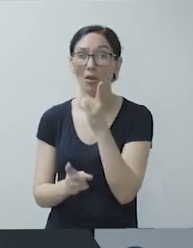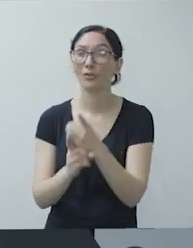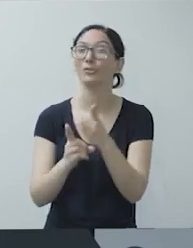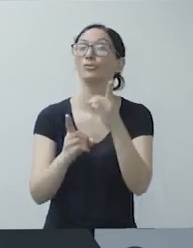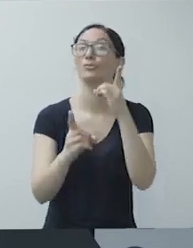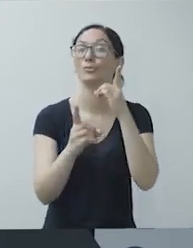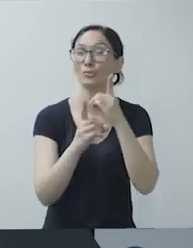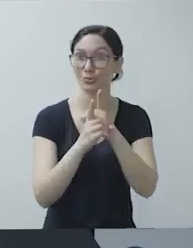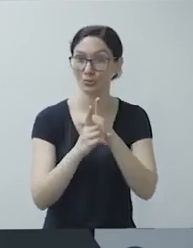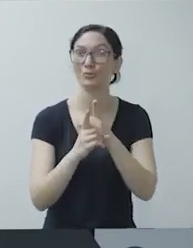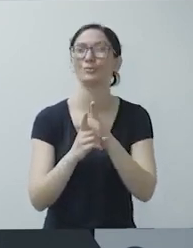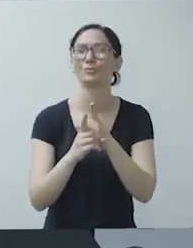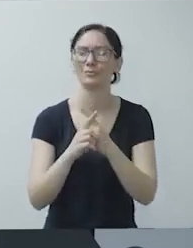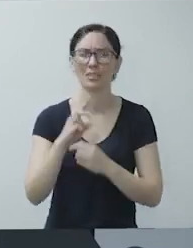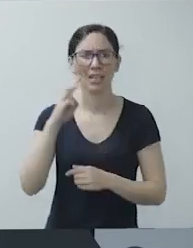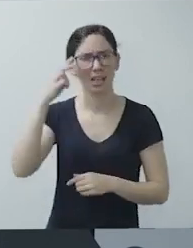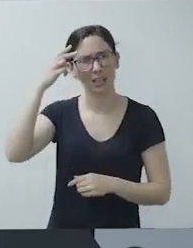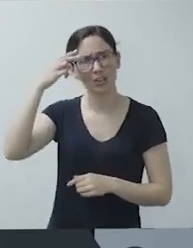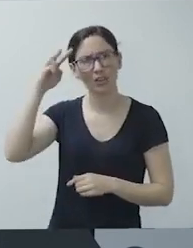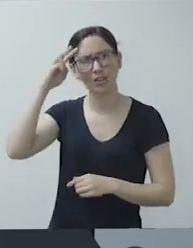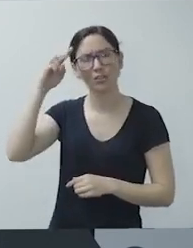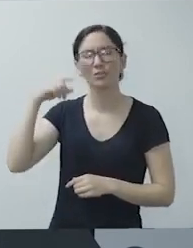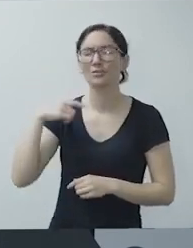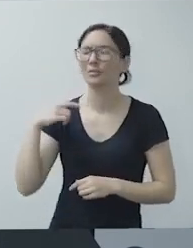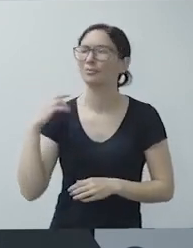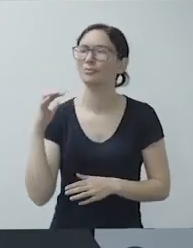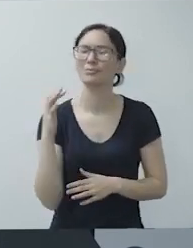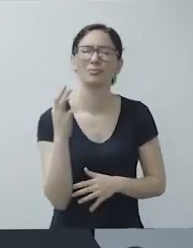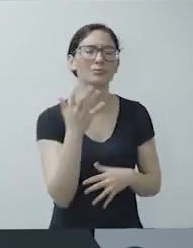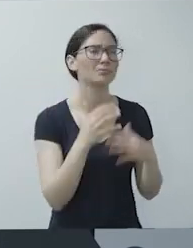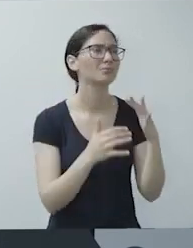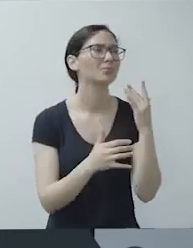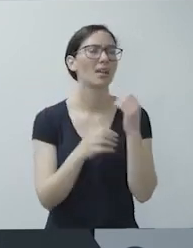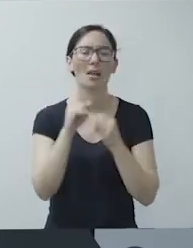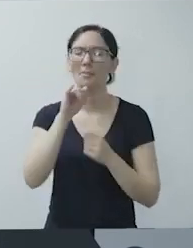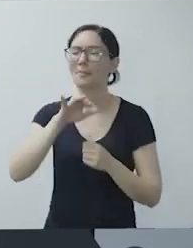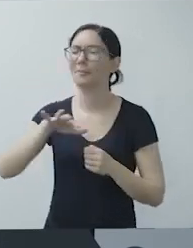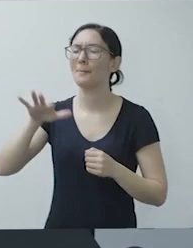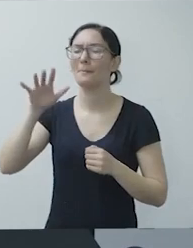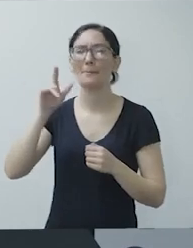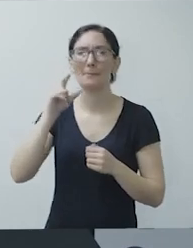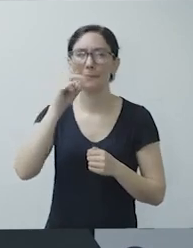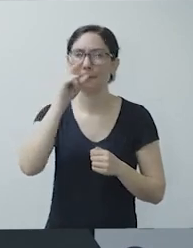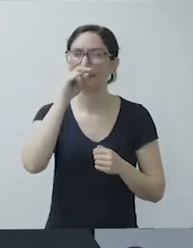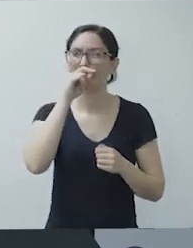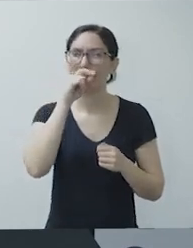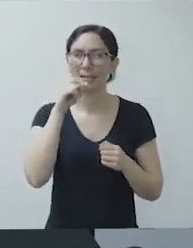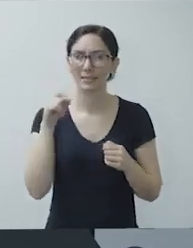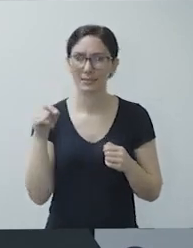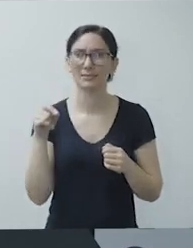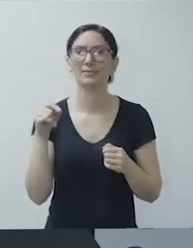agora? Lá na nossa história tinha paisagem de pássaros. Tinha mais um animalzinho que apareceu. Vamos ver?